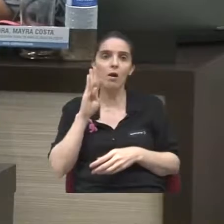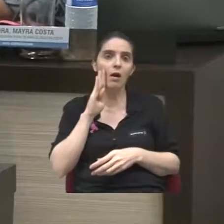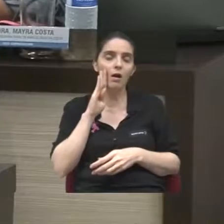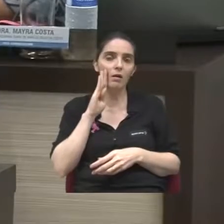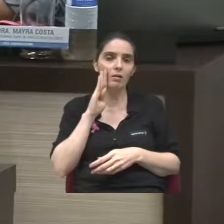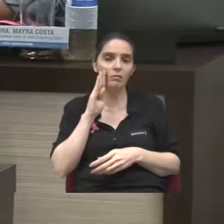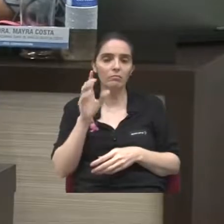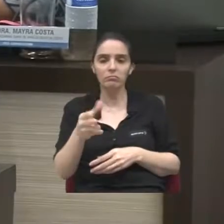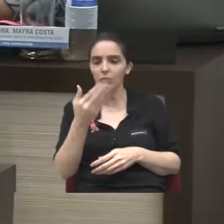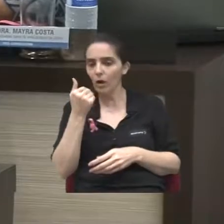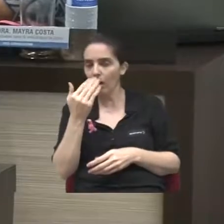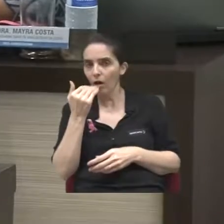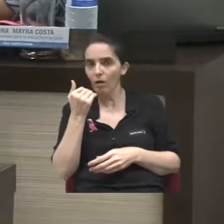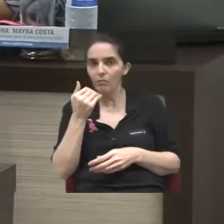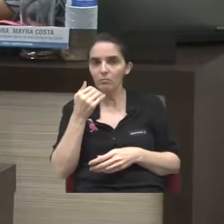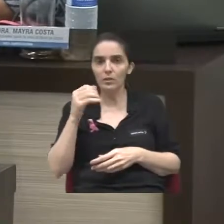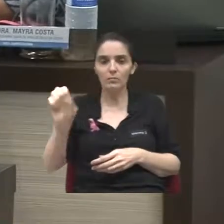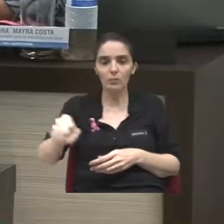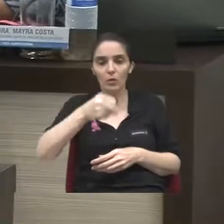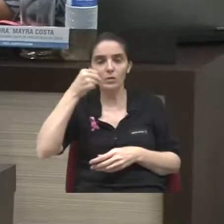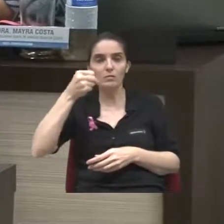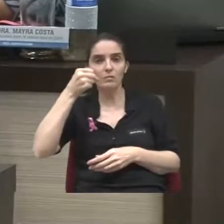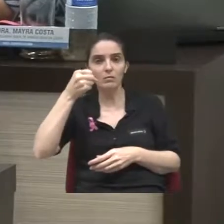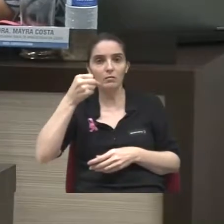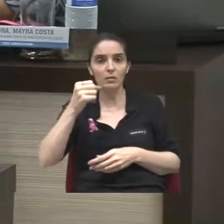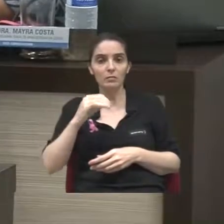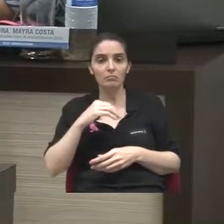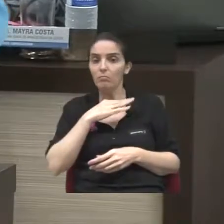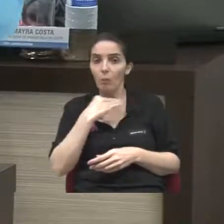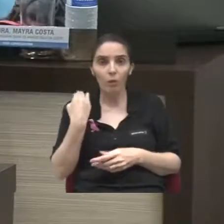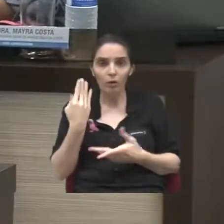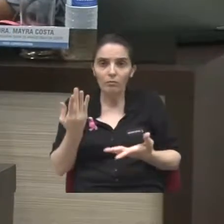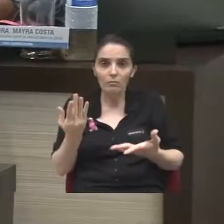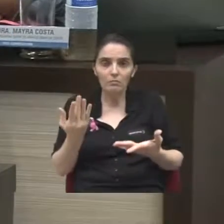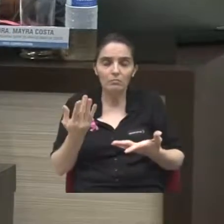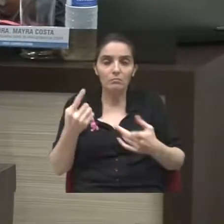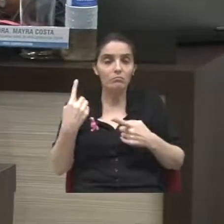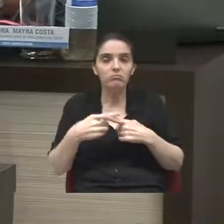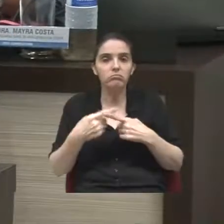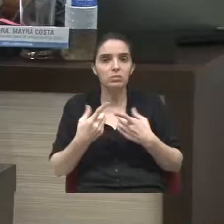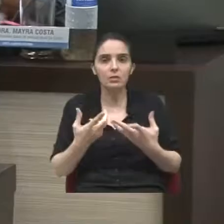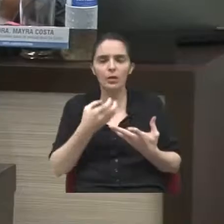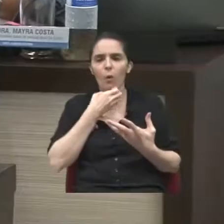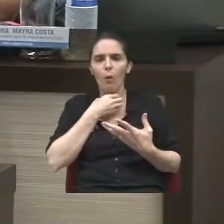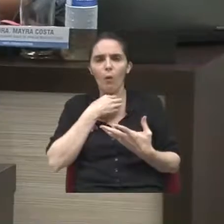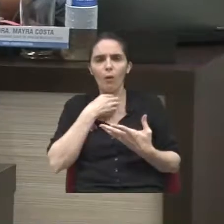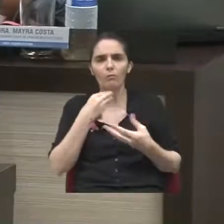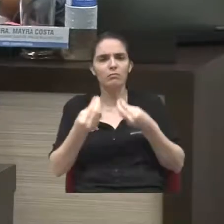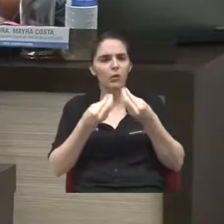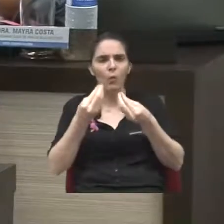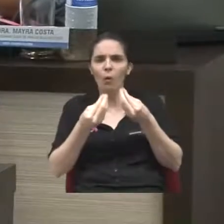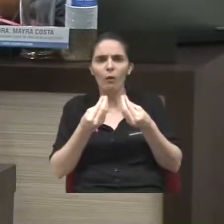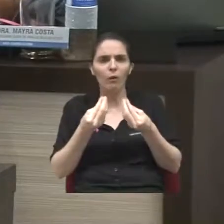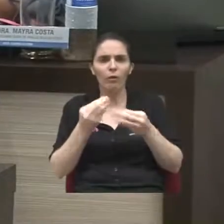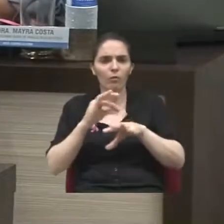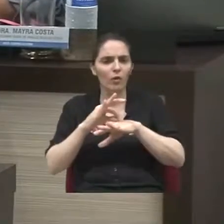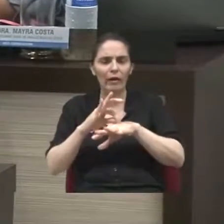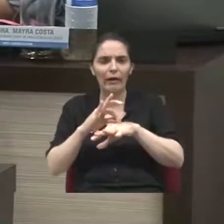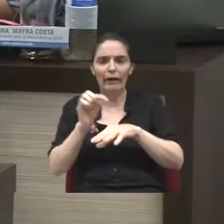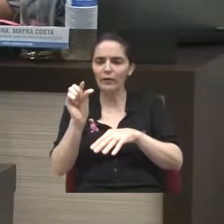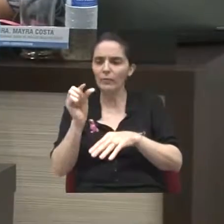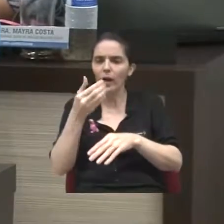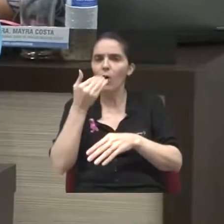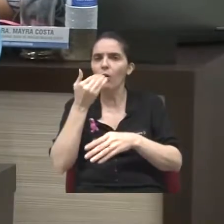tomando uma cervejinha, e acabou falecendo. Quer dizer, como que pode uma pessoa que vai comer um pedaço de carne, qualquer coisa, um